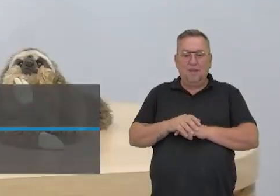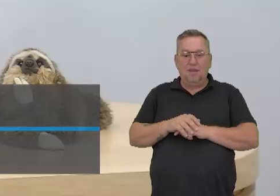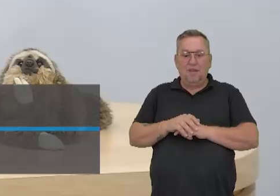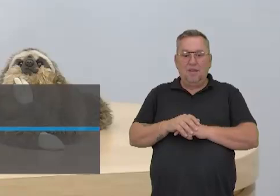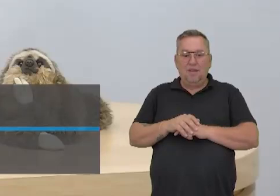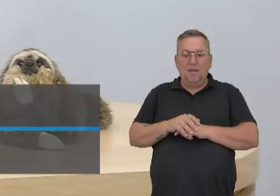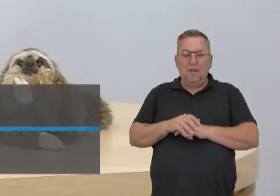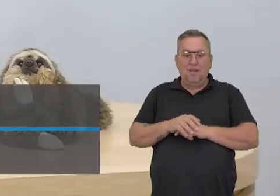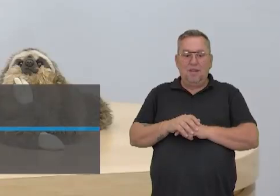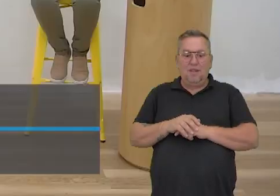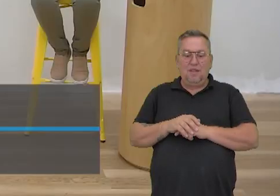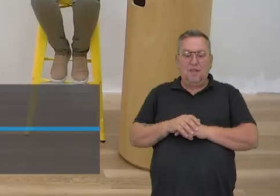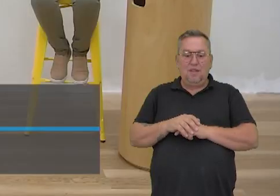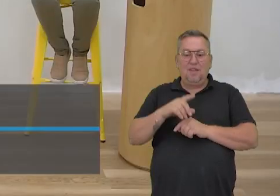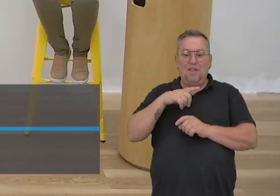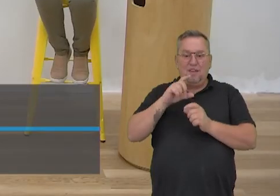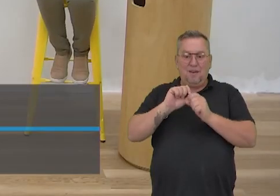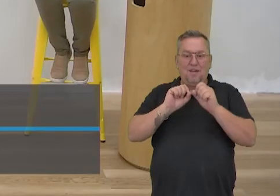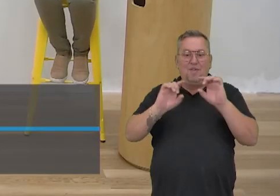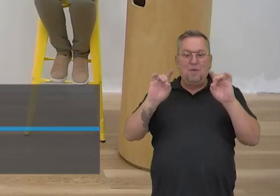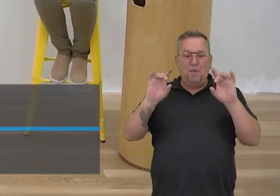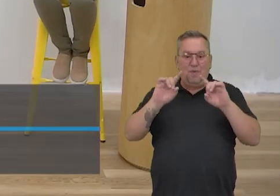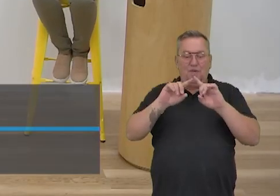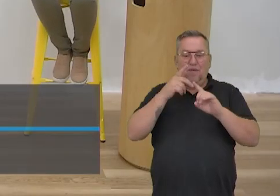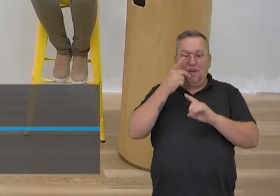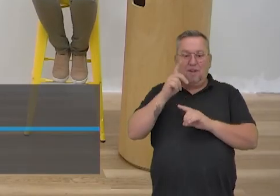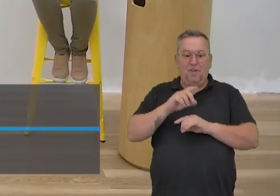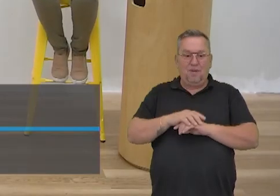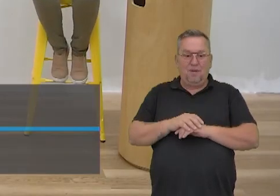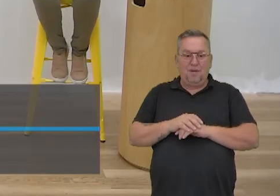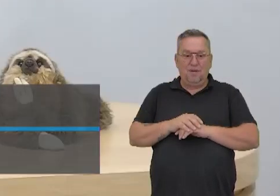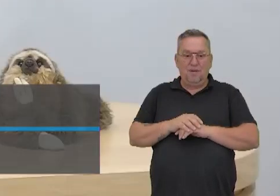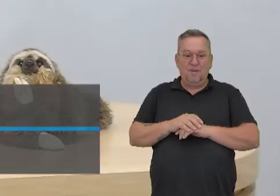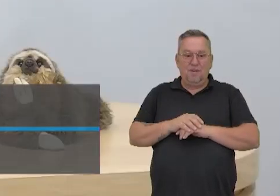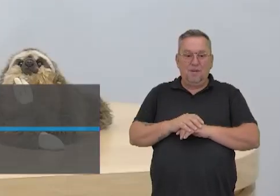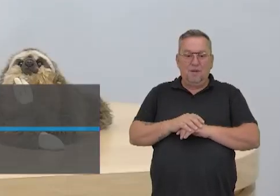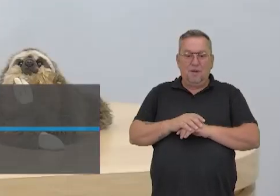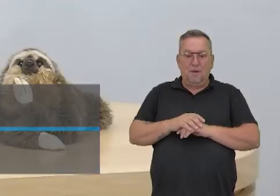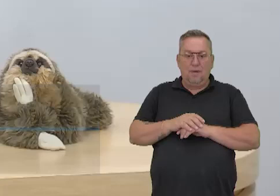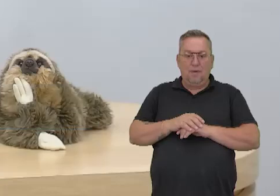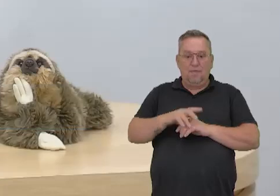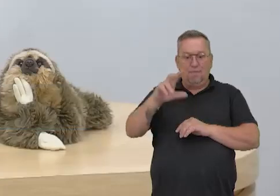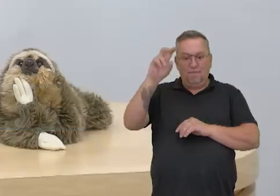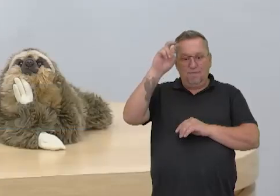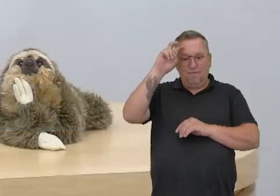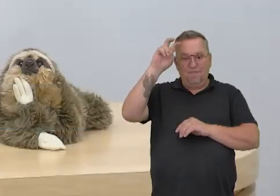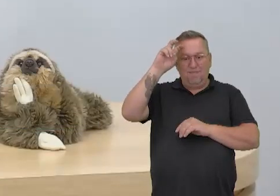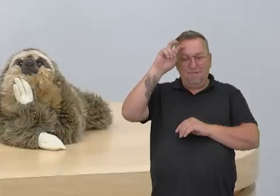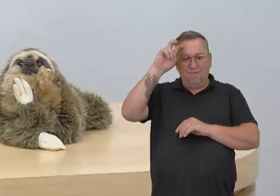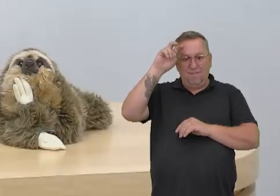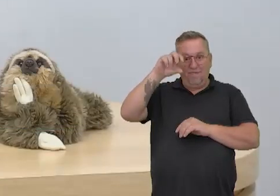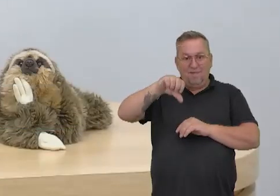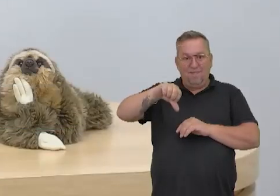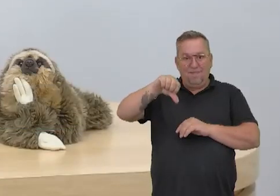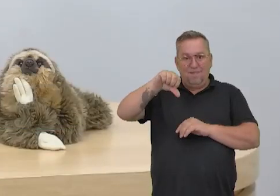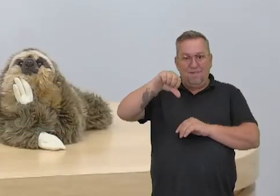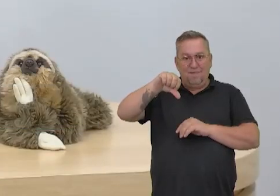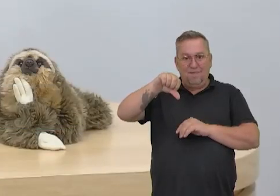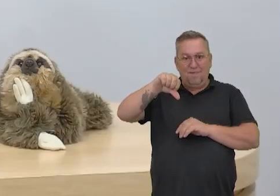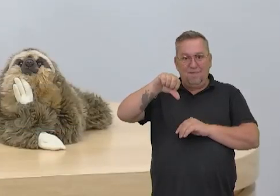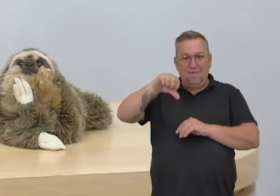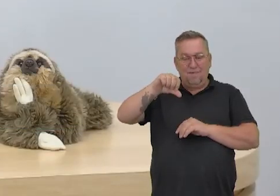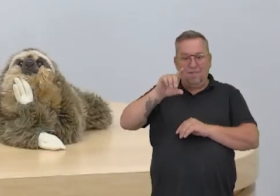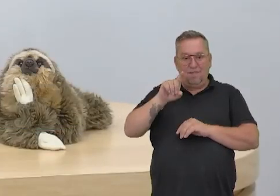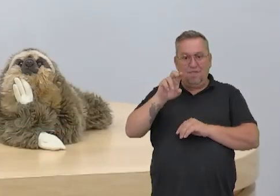aula, vamos fazer uma propaganda aqui, ó, porque é um especialista falando, importante. Amanhã não. Quinta-feira, às 9 horas,